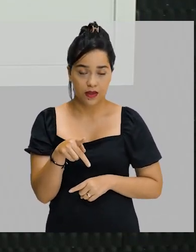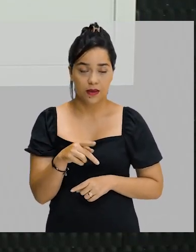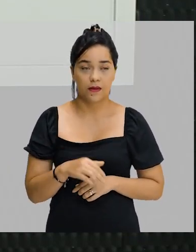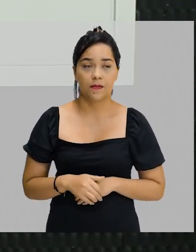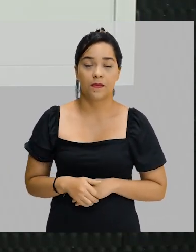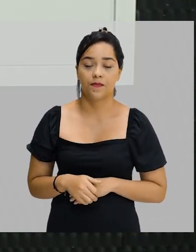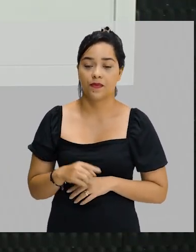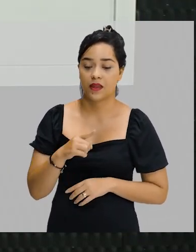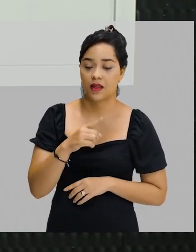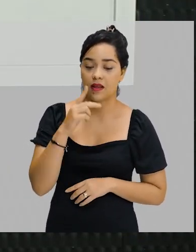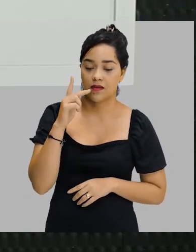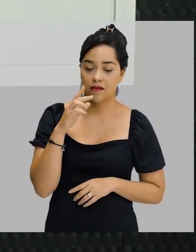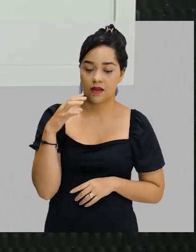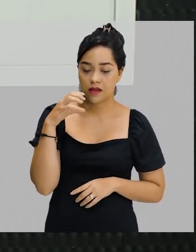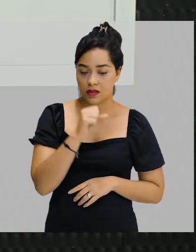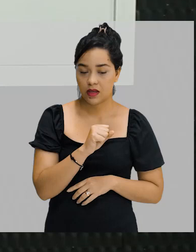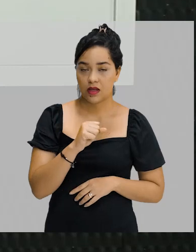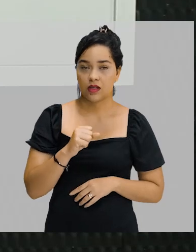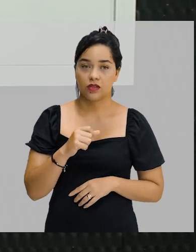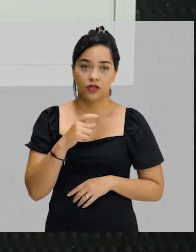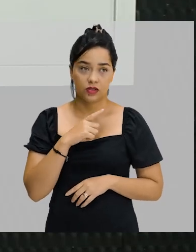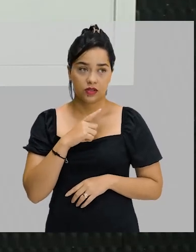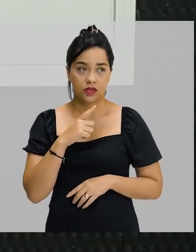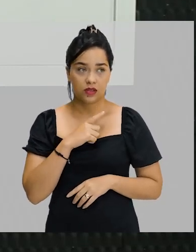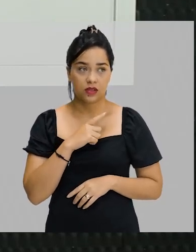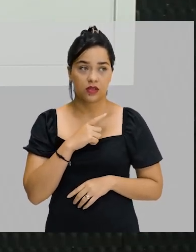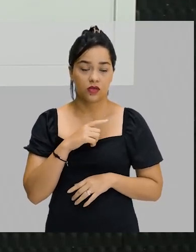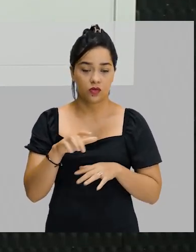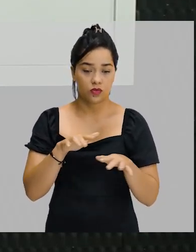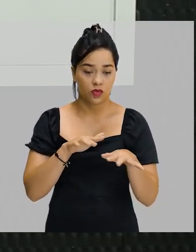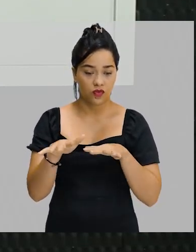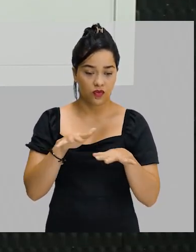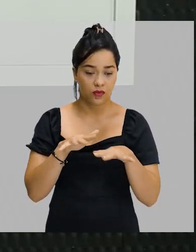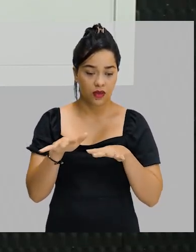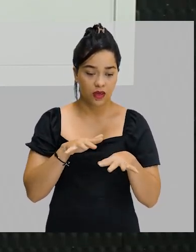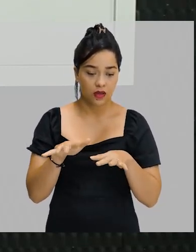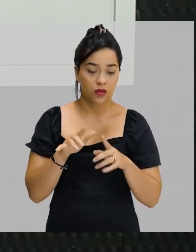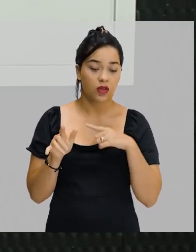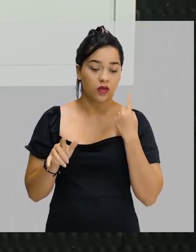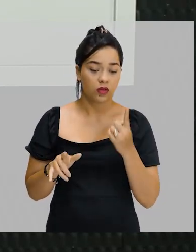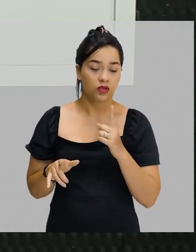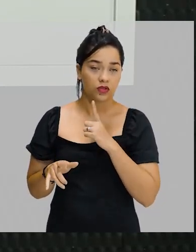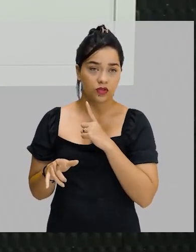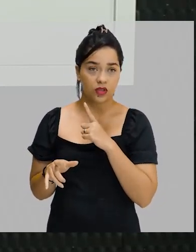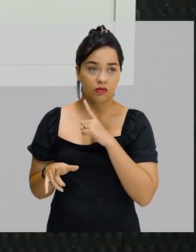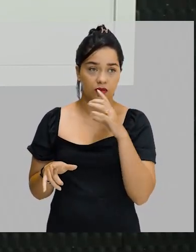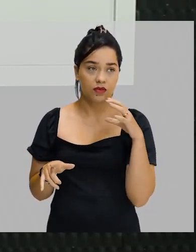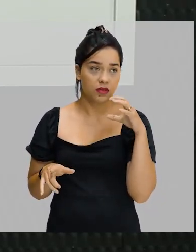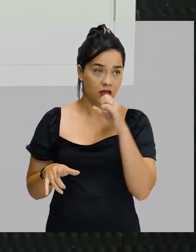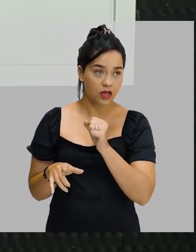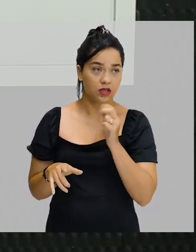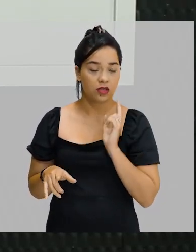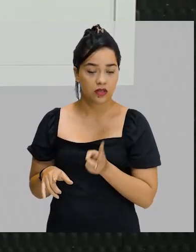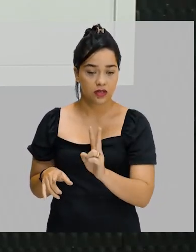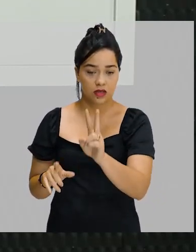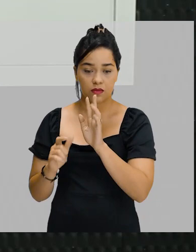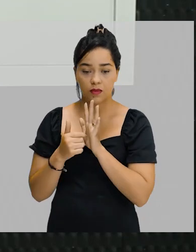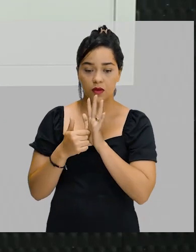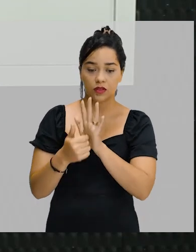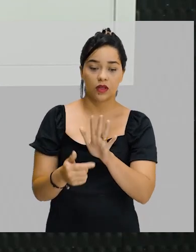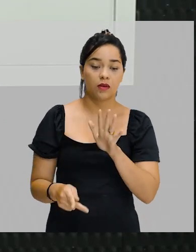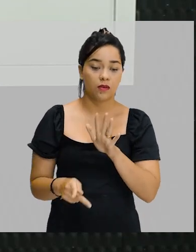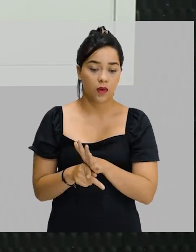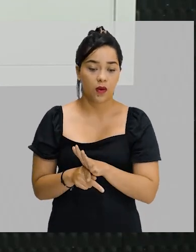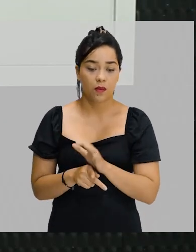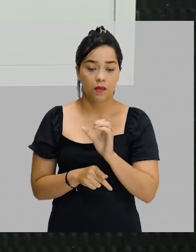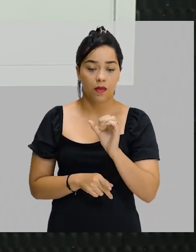Lá, aquela velocidadezinha instantânea que vai fazer ele estar no movimento. E nós temos uma velocidade aqui que sempre vai apontar, neste caso,